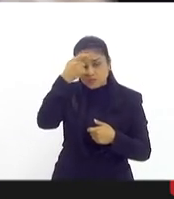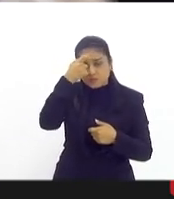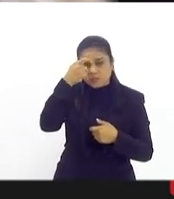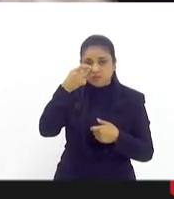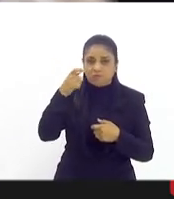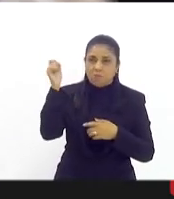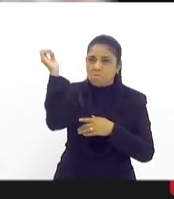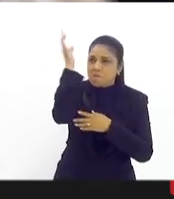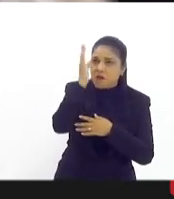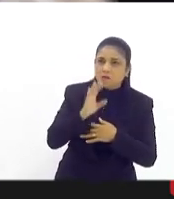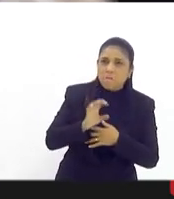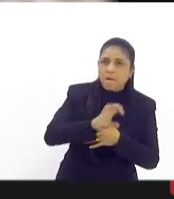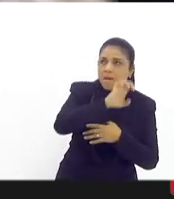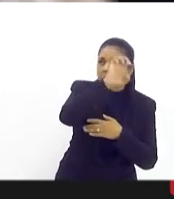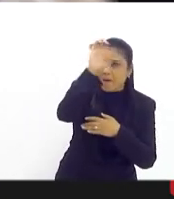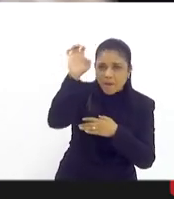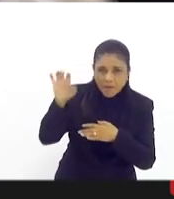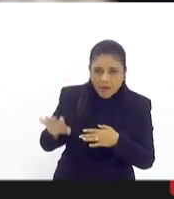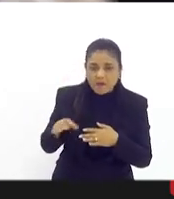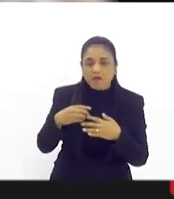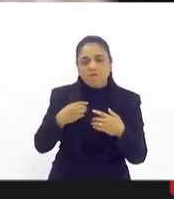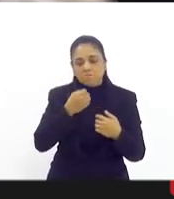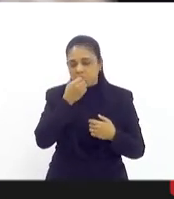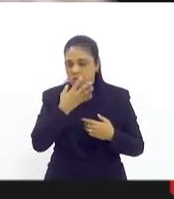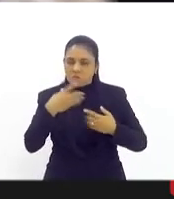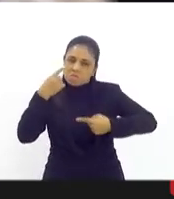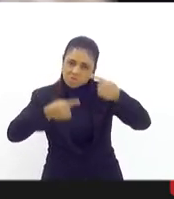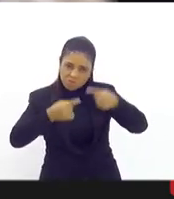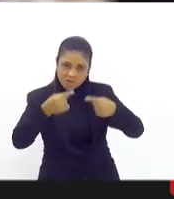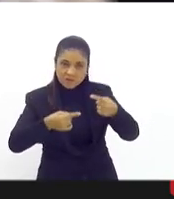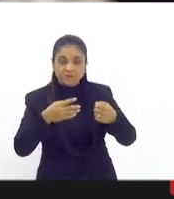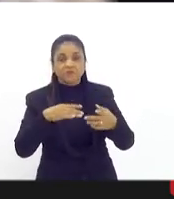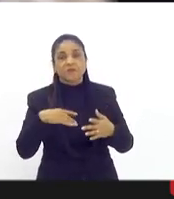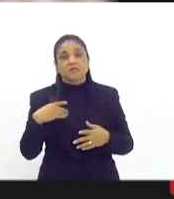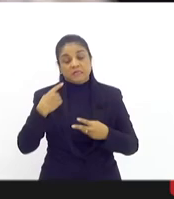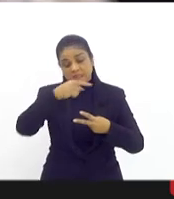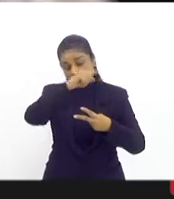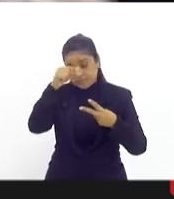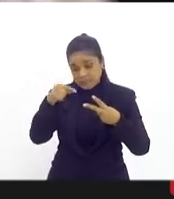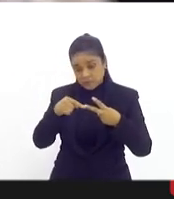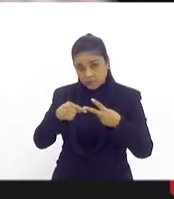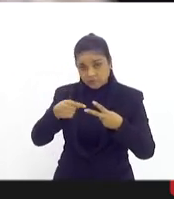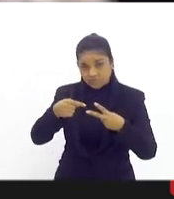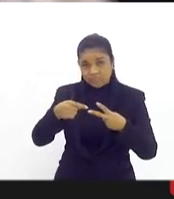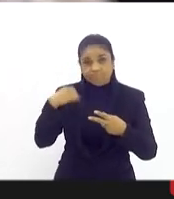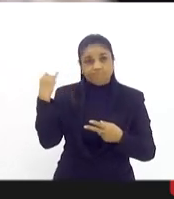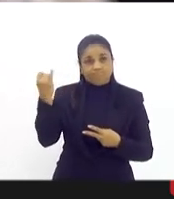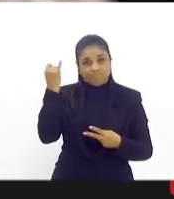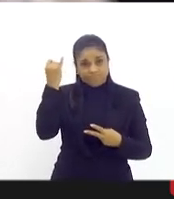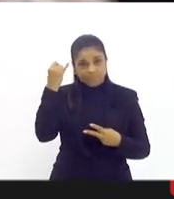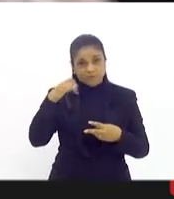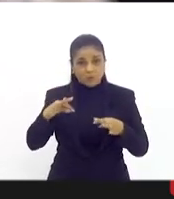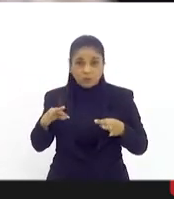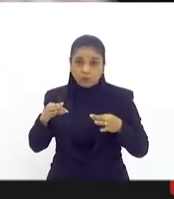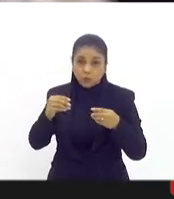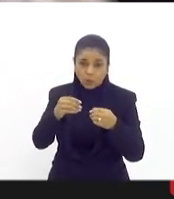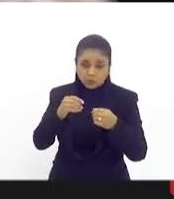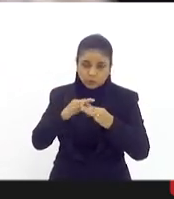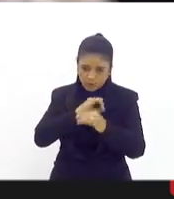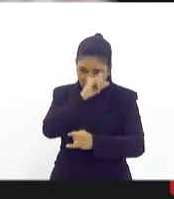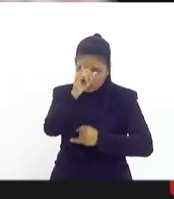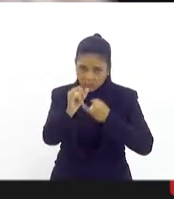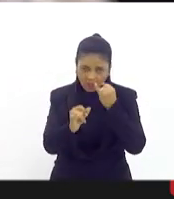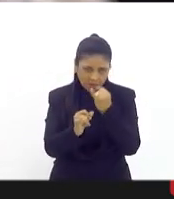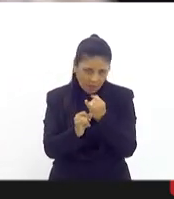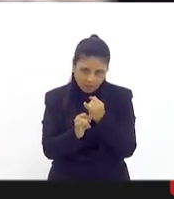fundamental que isso fosse debatido também. Aí a segunda coisa que eu acho que é importantíssimo falar é todo mundo que está na internet, ou